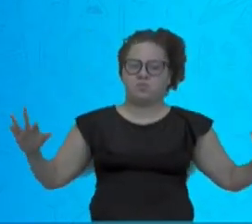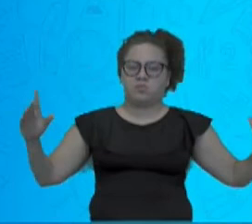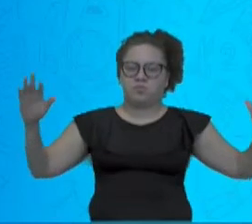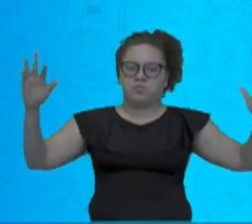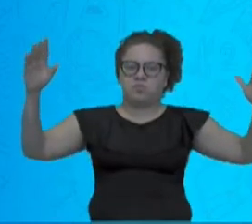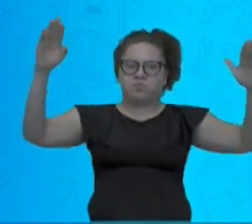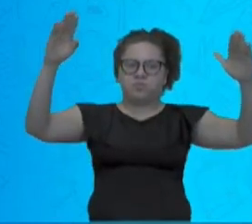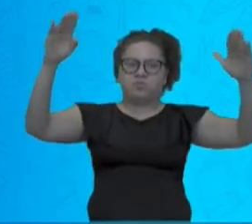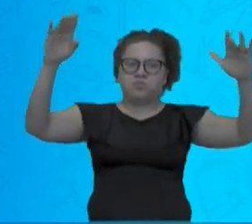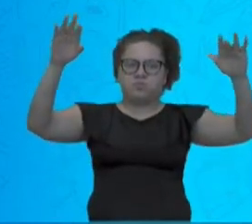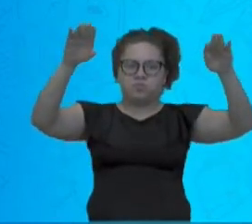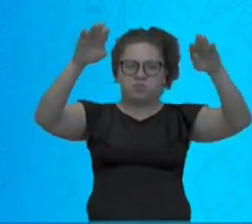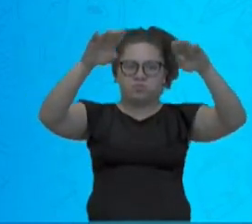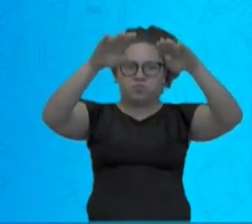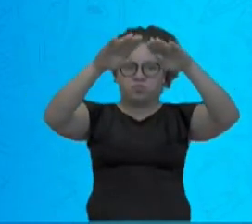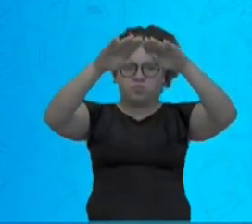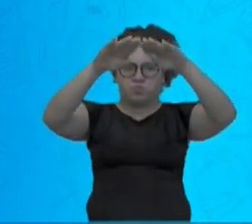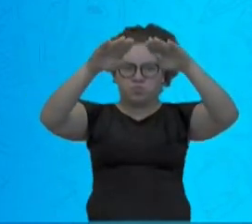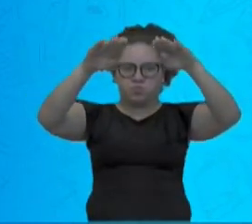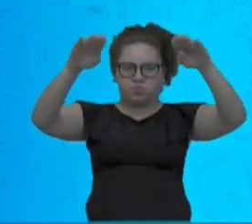planos. Perdão, eles